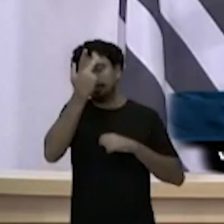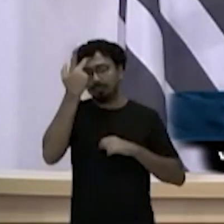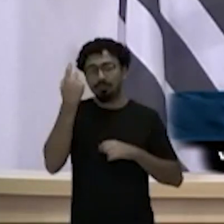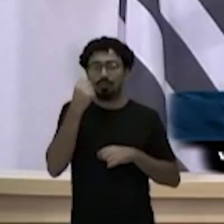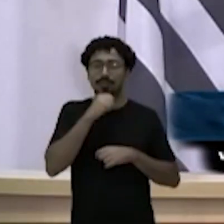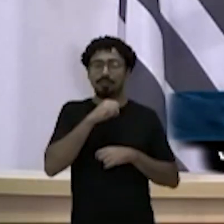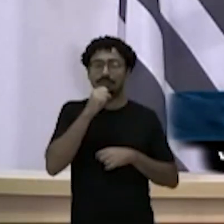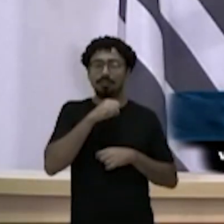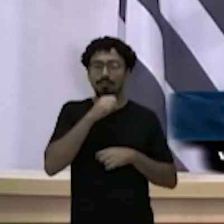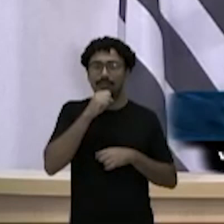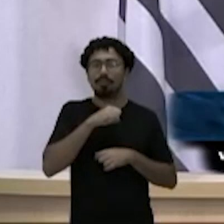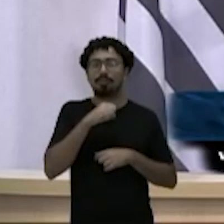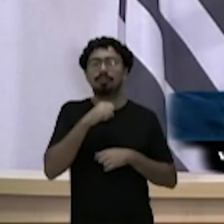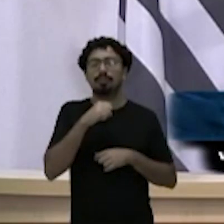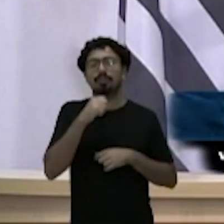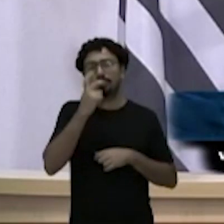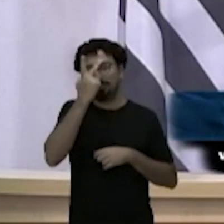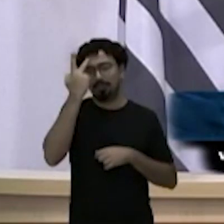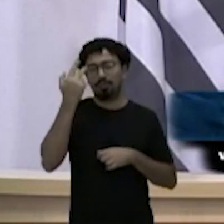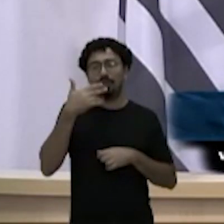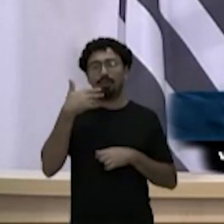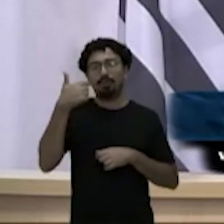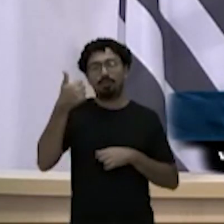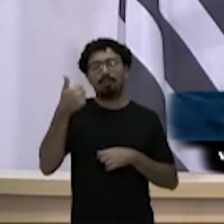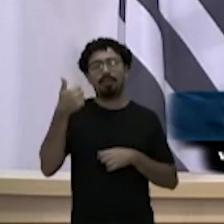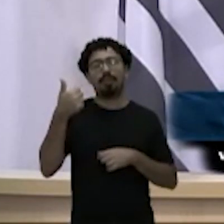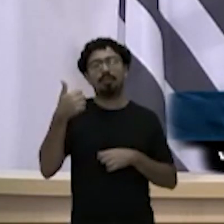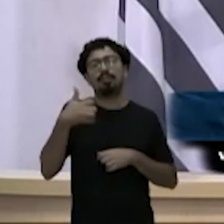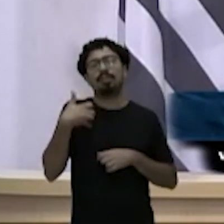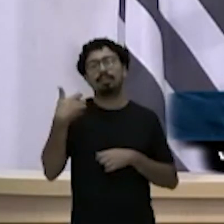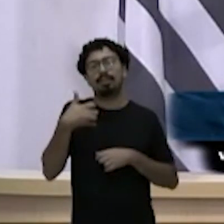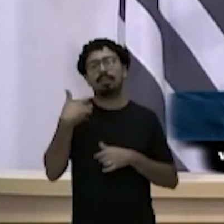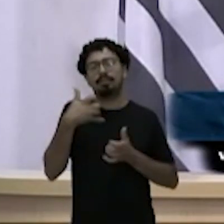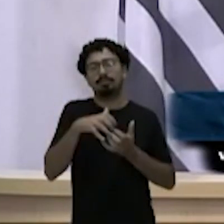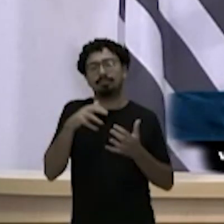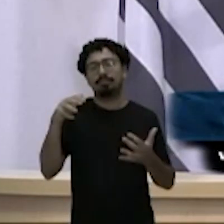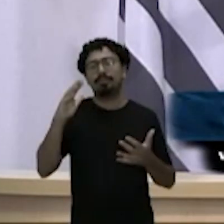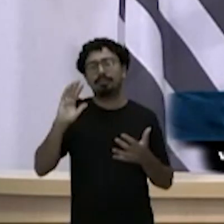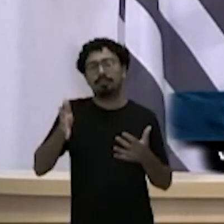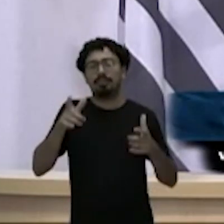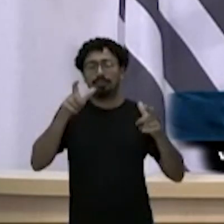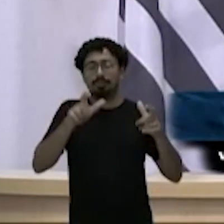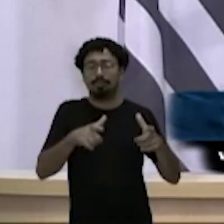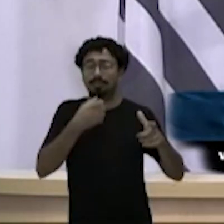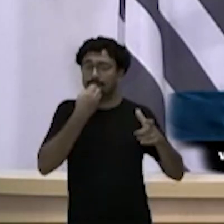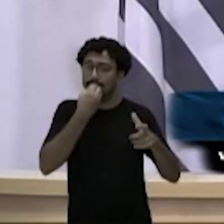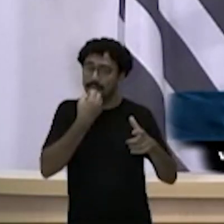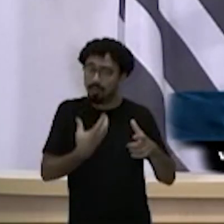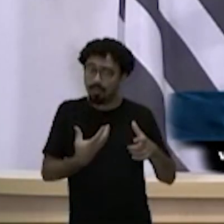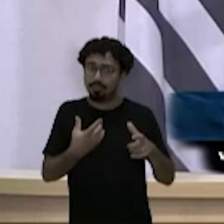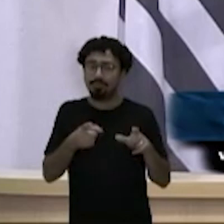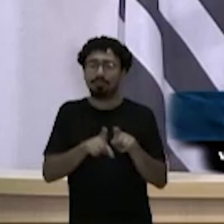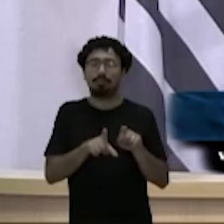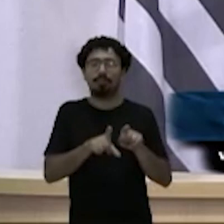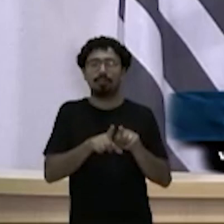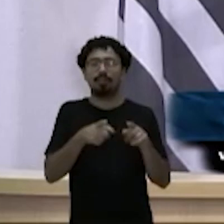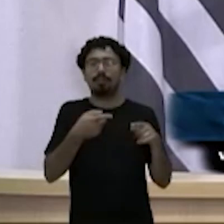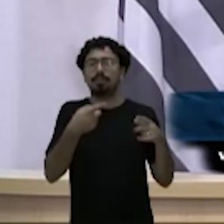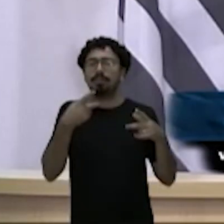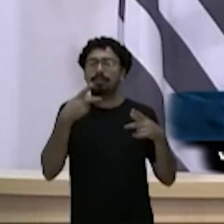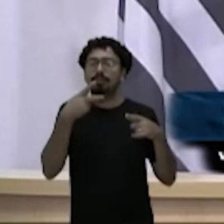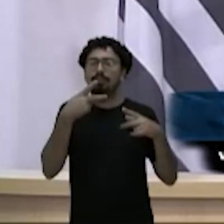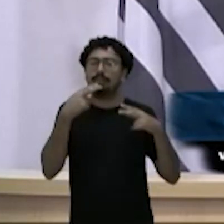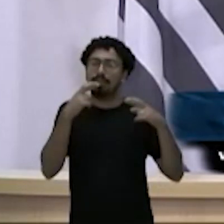aí, as pessoas da melhor idade que eventualmente estejam em locais adequados, aí, que esse monitoramento